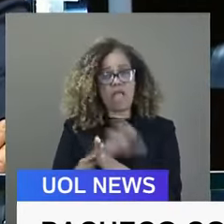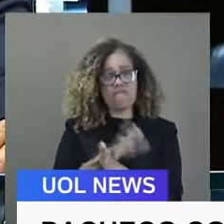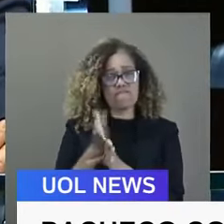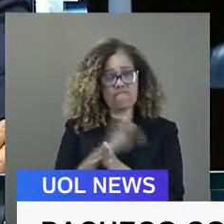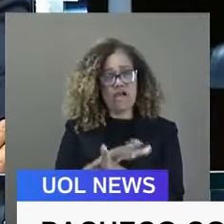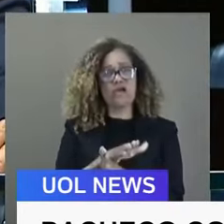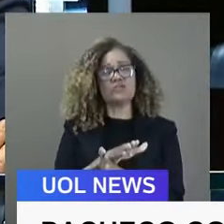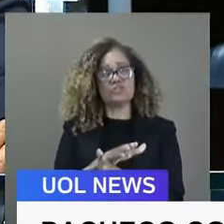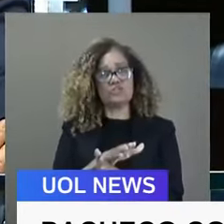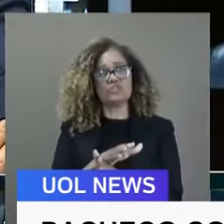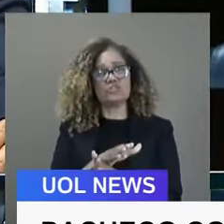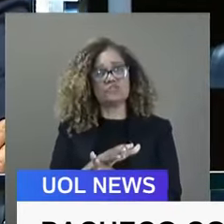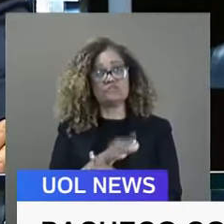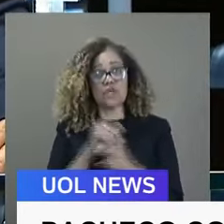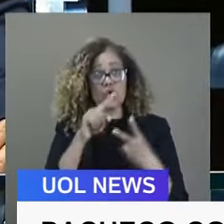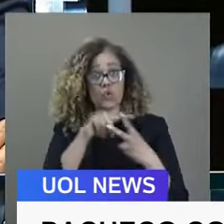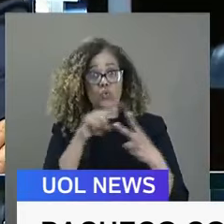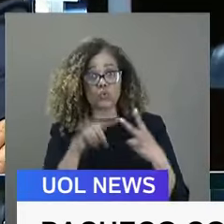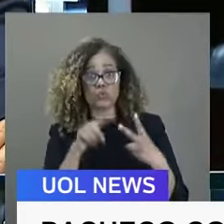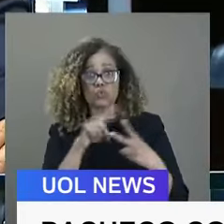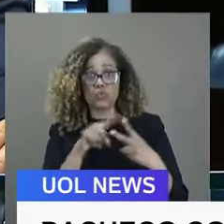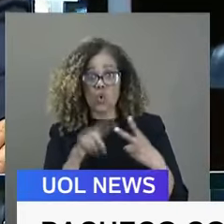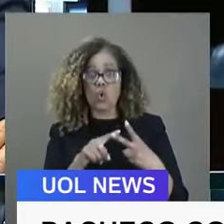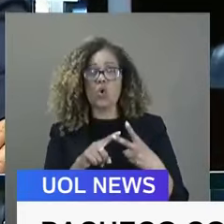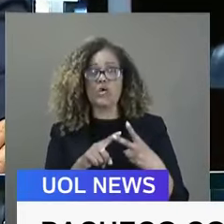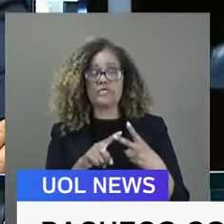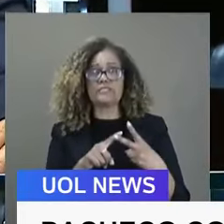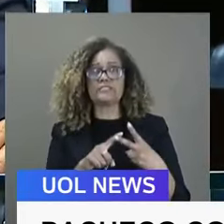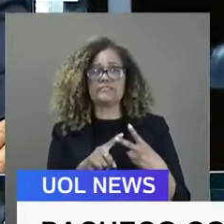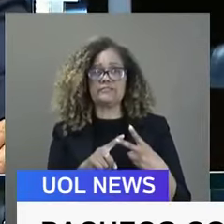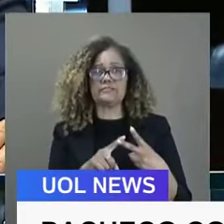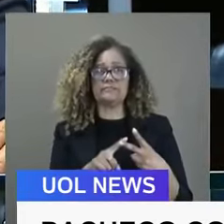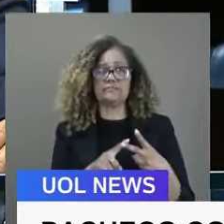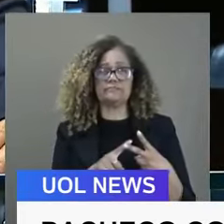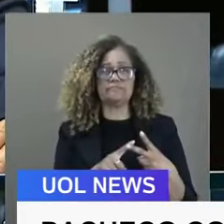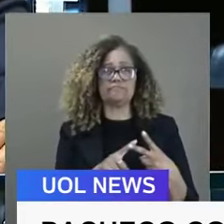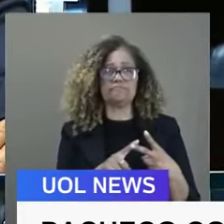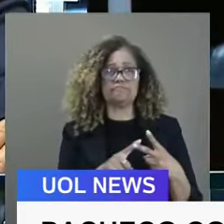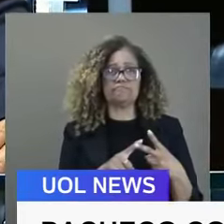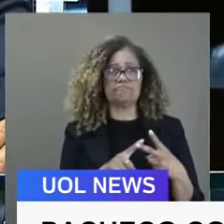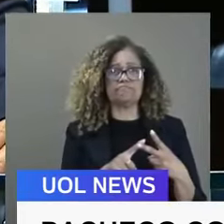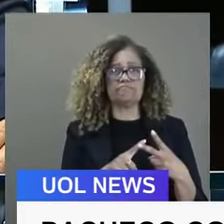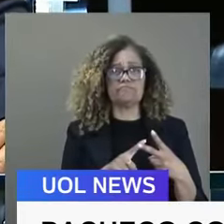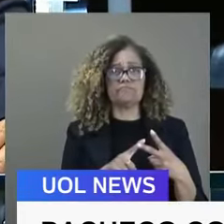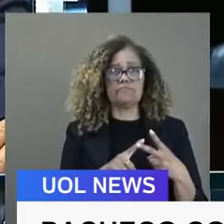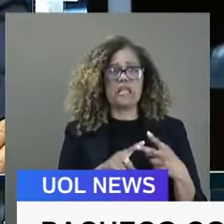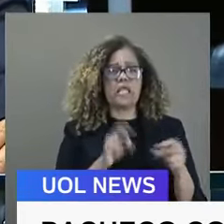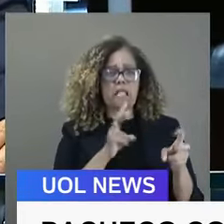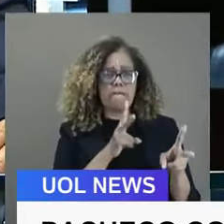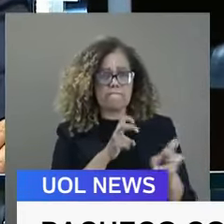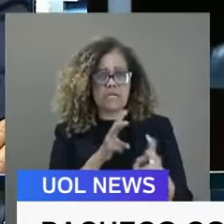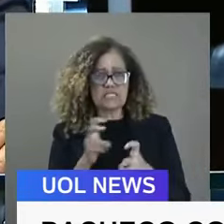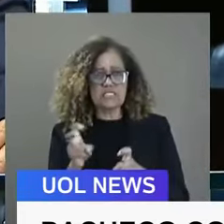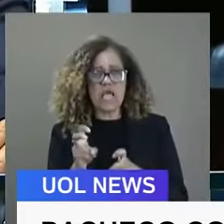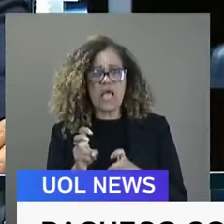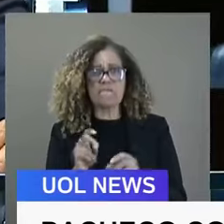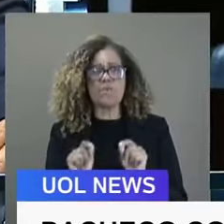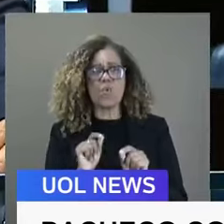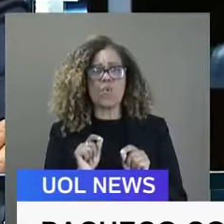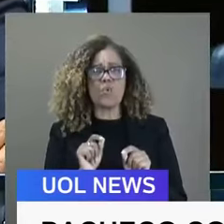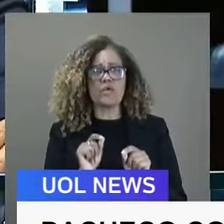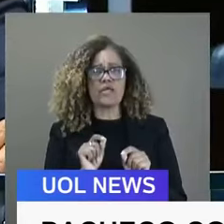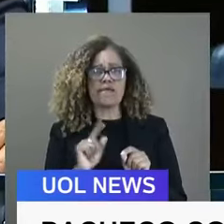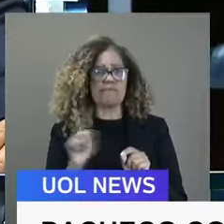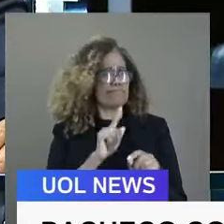Portanto, são duas vertentes absolutamente naturais de se perceber o repúdio e